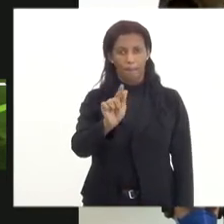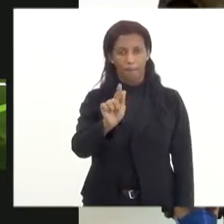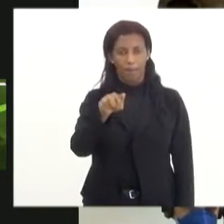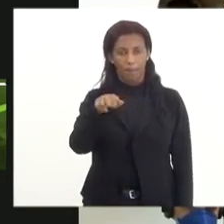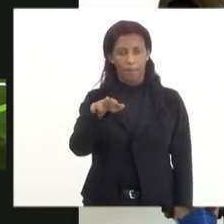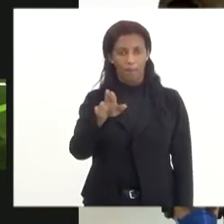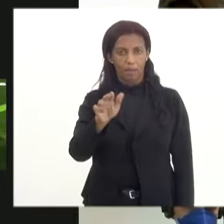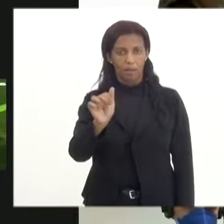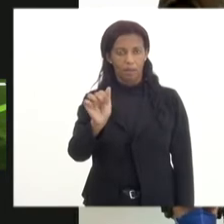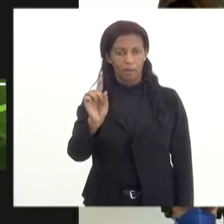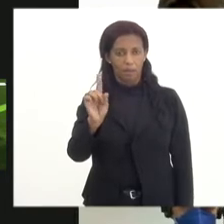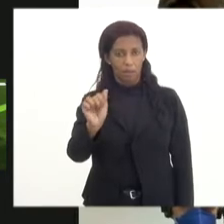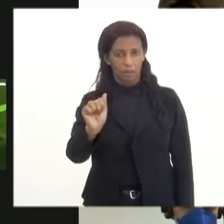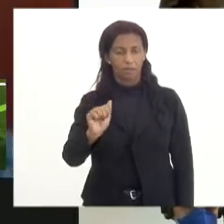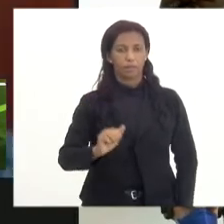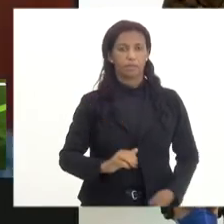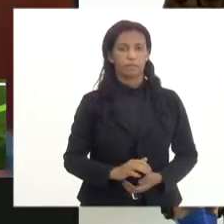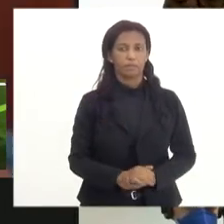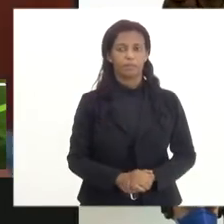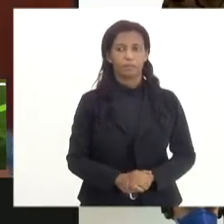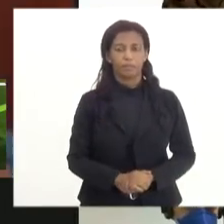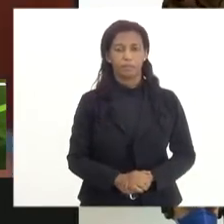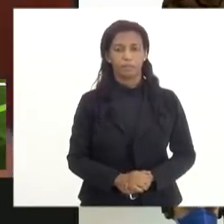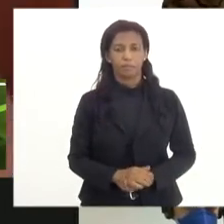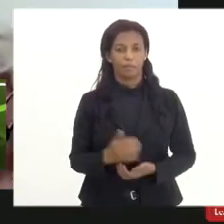Chambriá, nossa assessoria